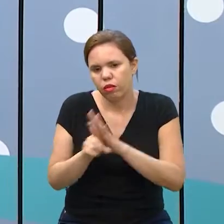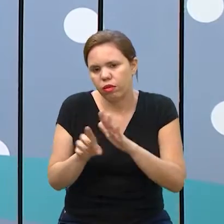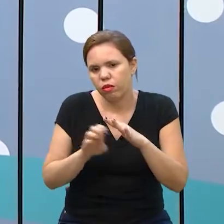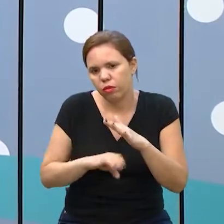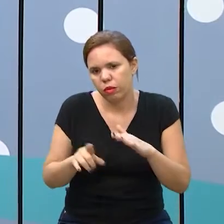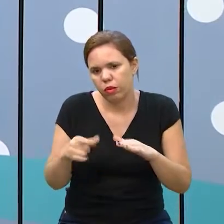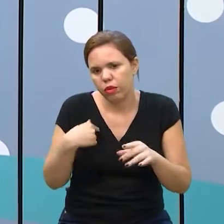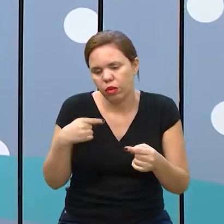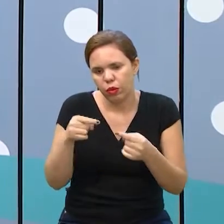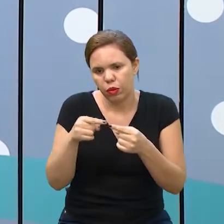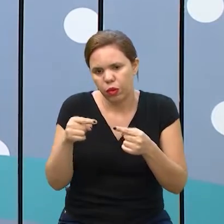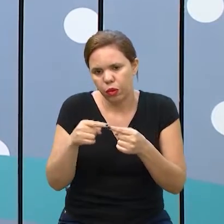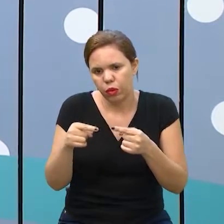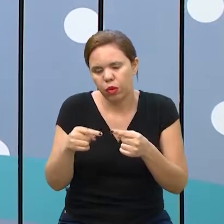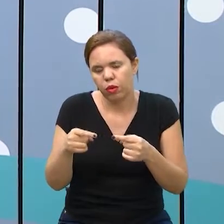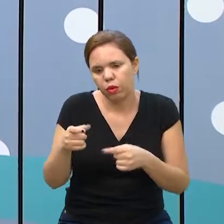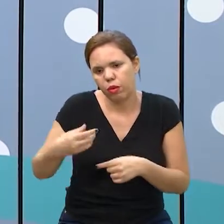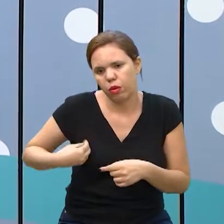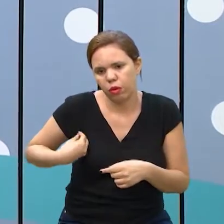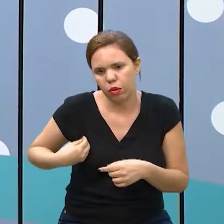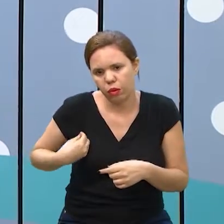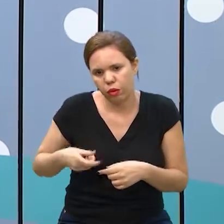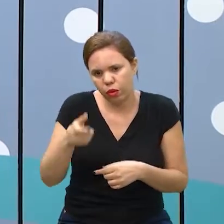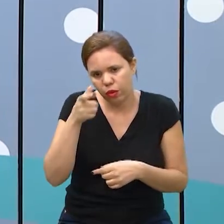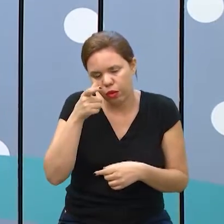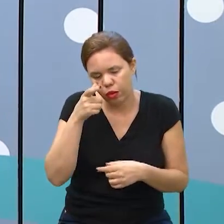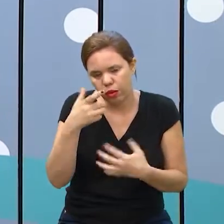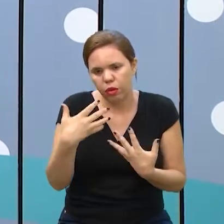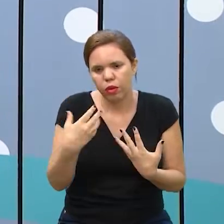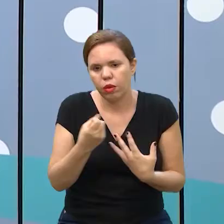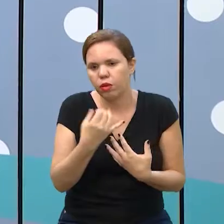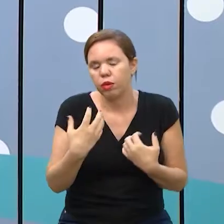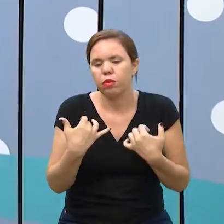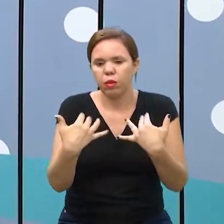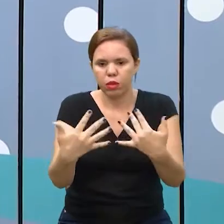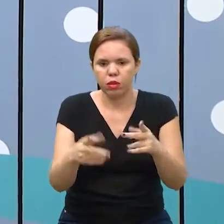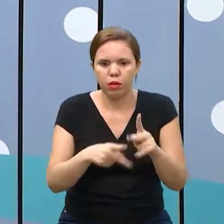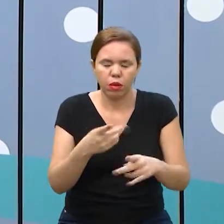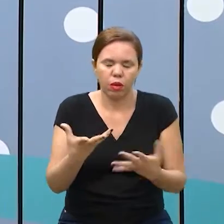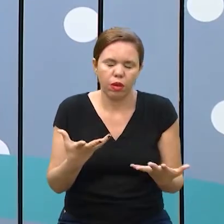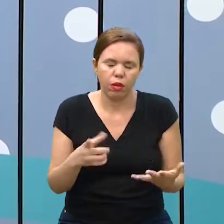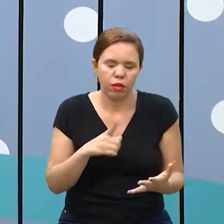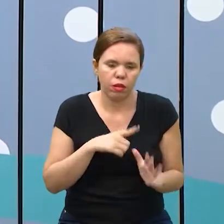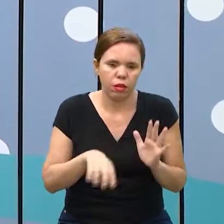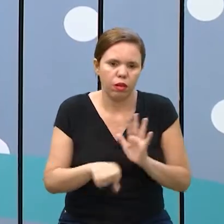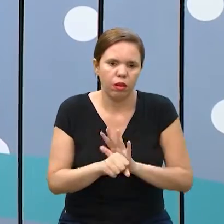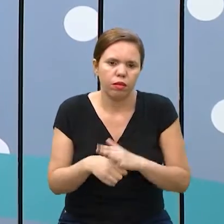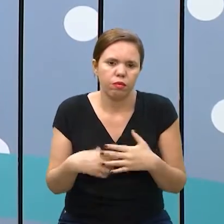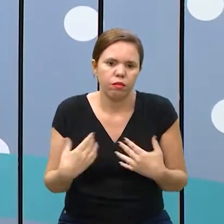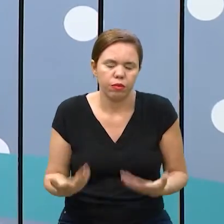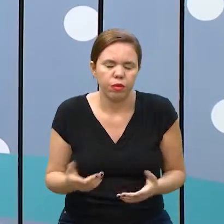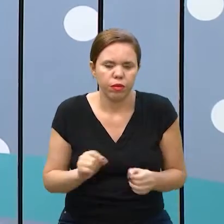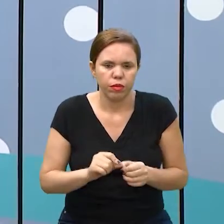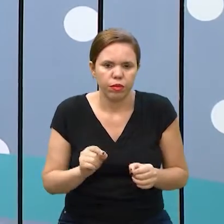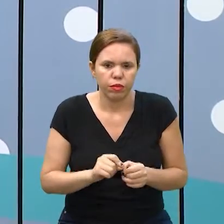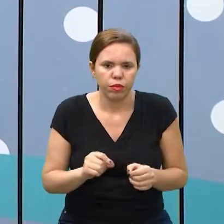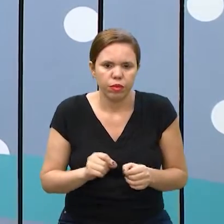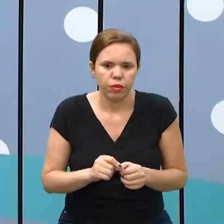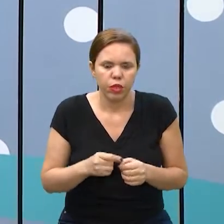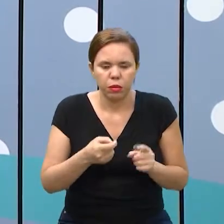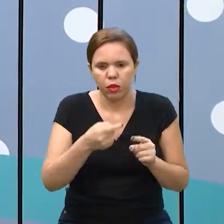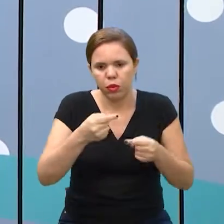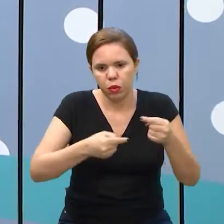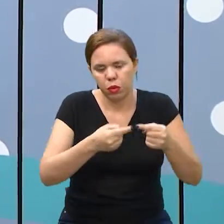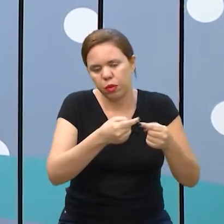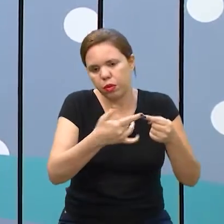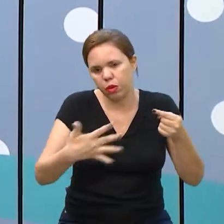de acordo com a minha audiência ou com a audiência que eu quero captar. Então, eu vou fazer o